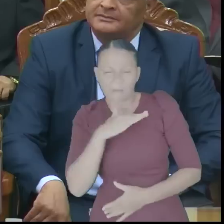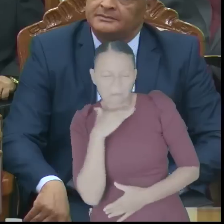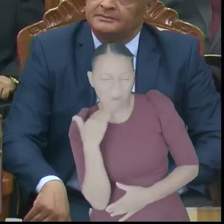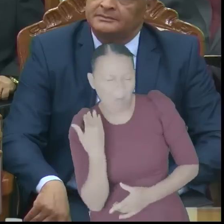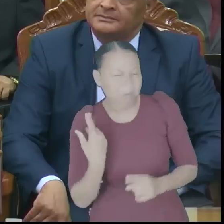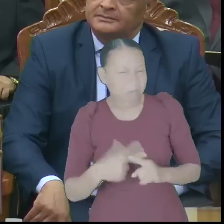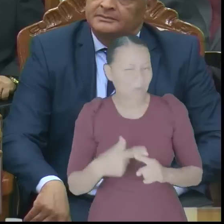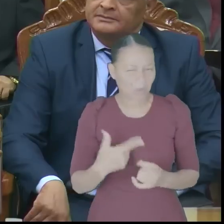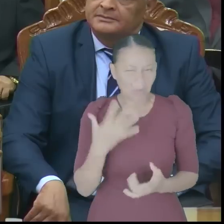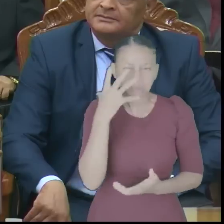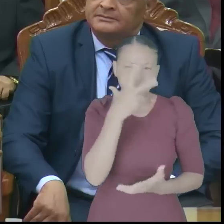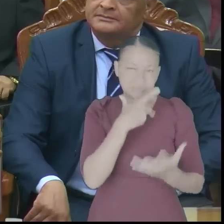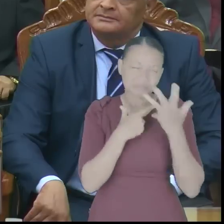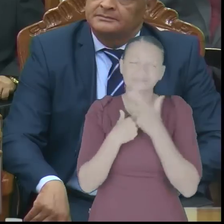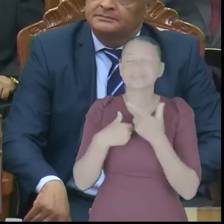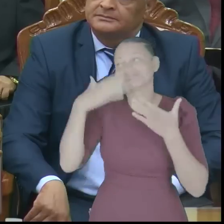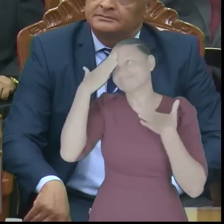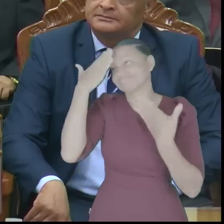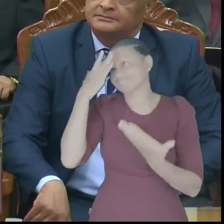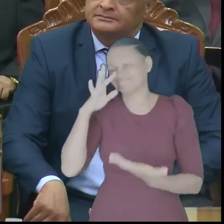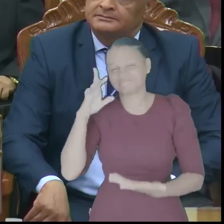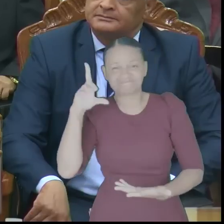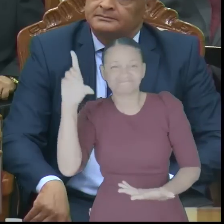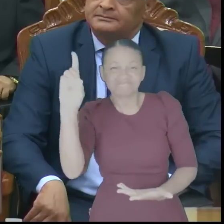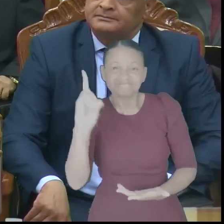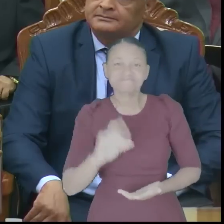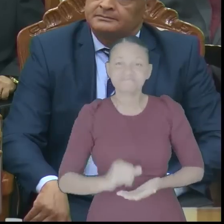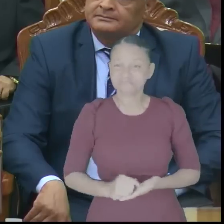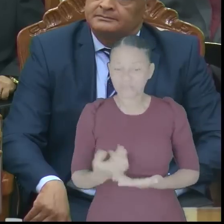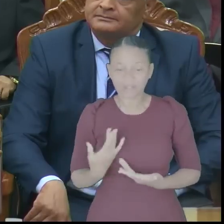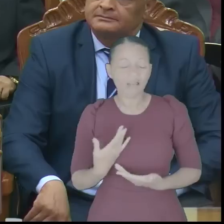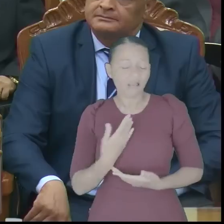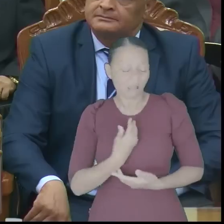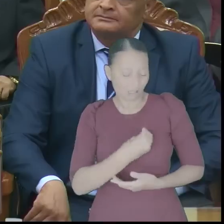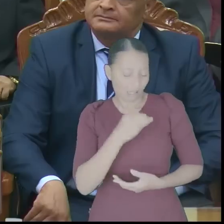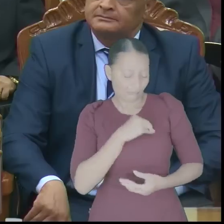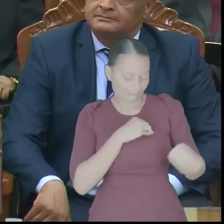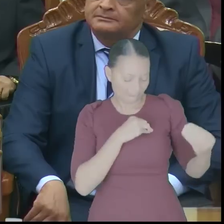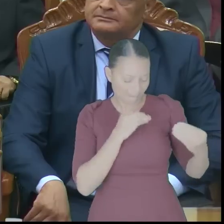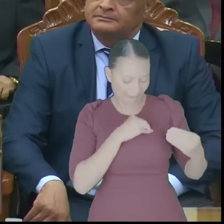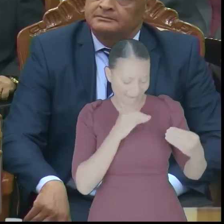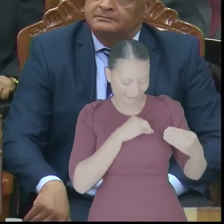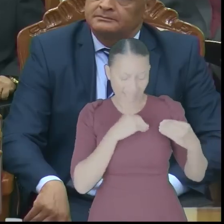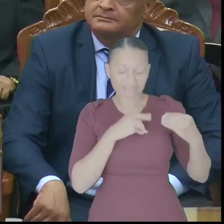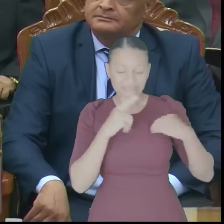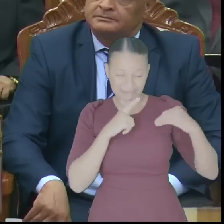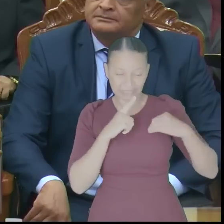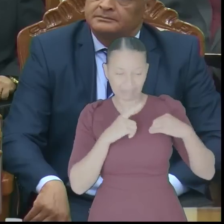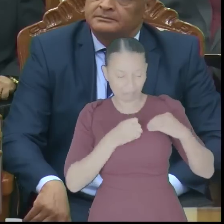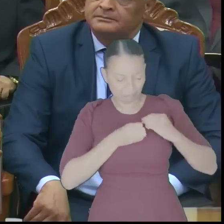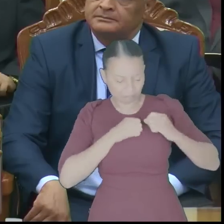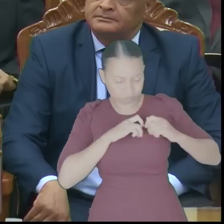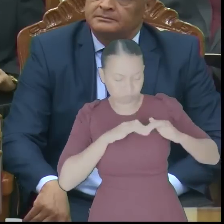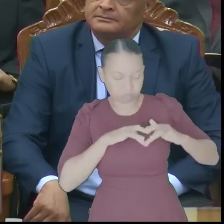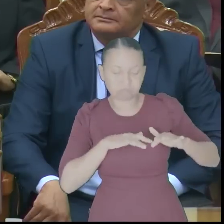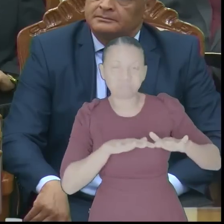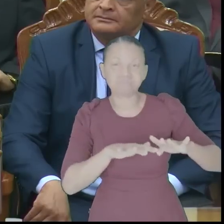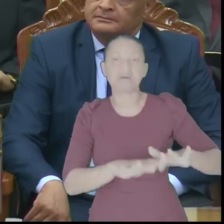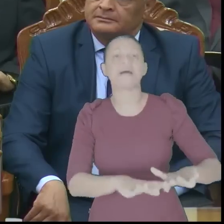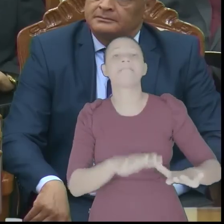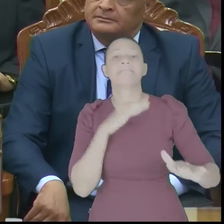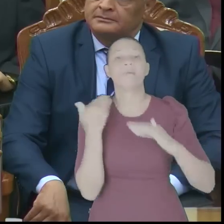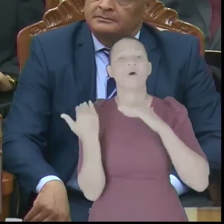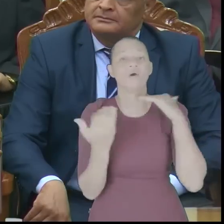né? Graças a Deus. Né? A morte entra pelo pecado. E como o homem pecou, a Bíblia diz que